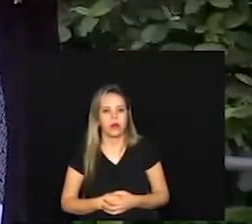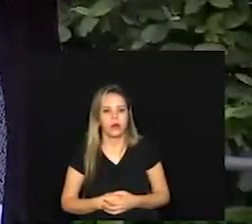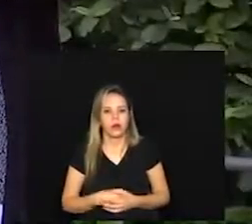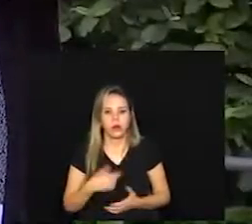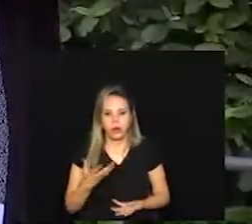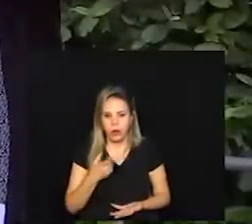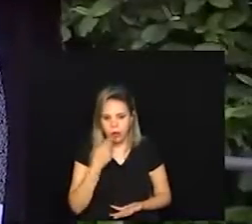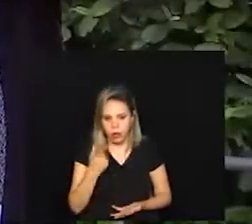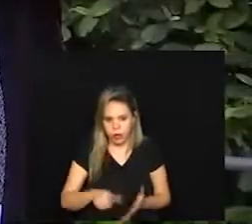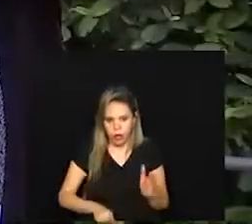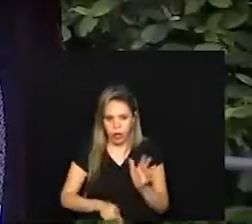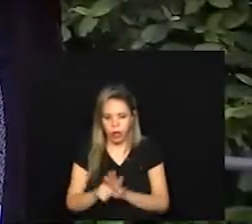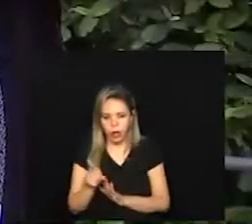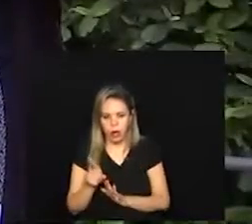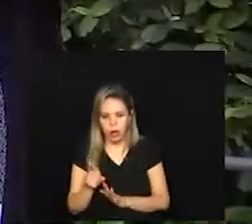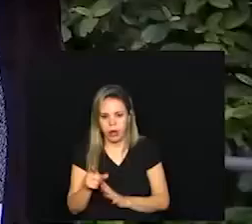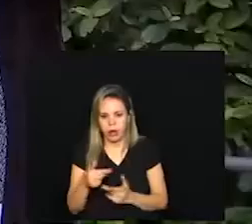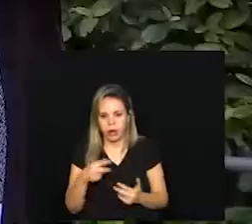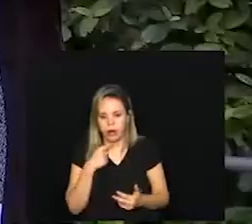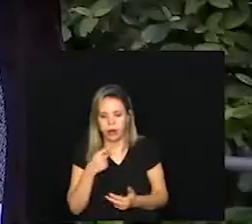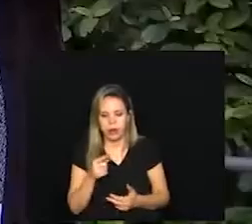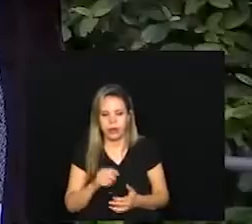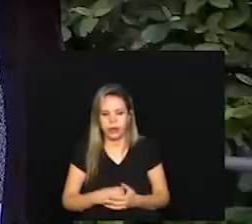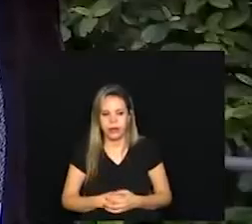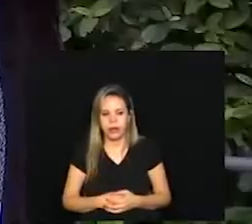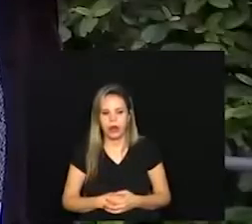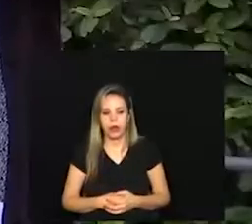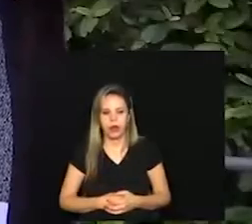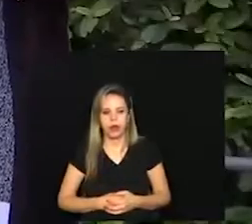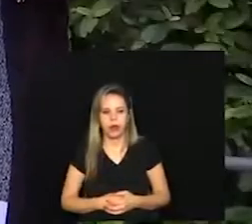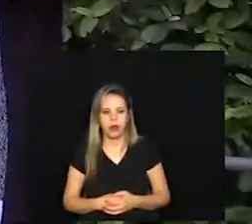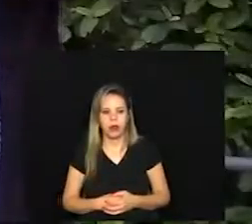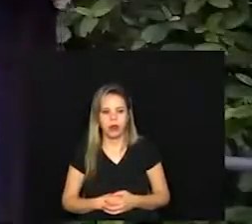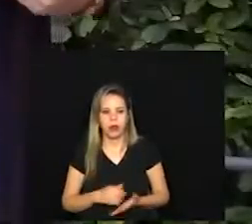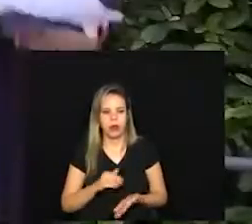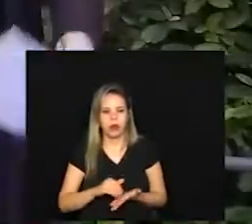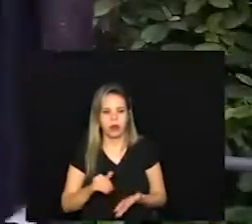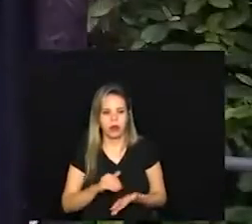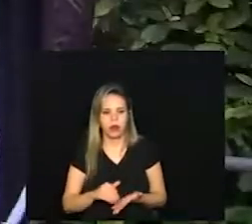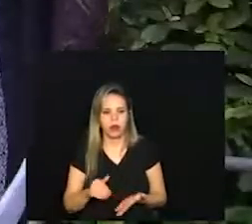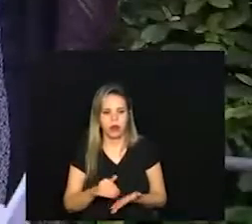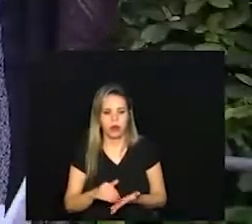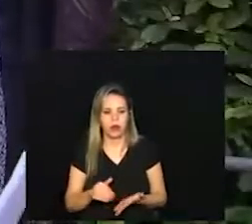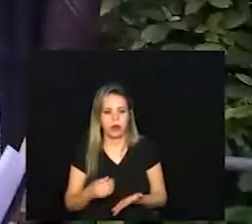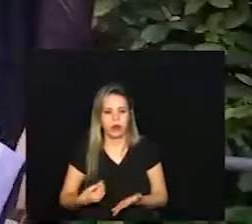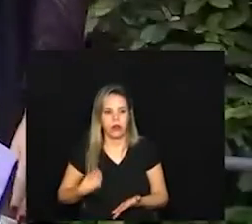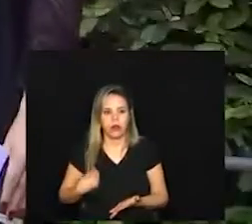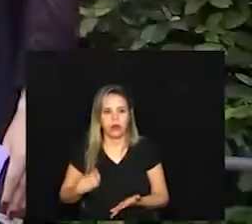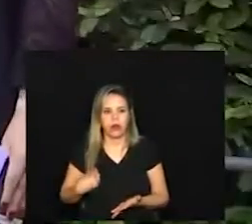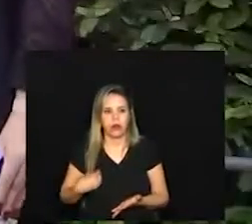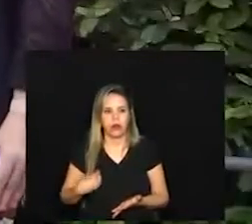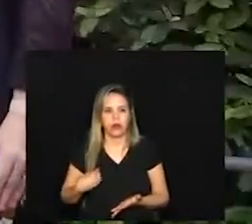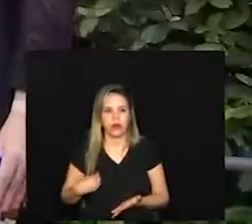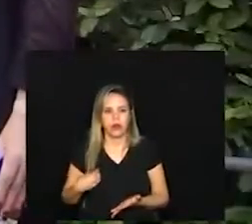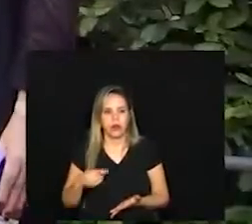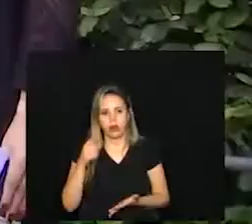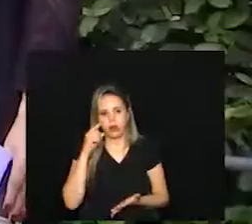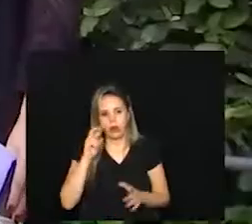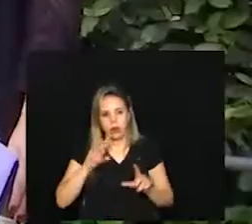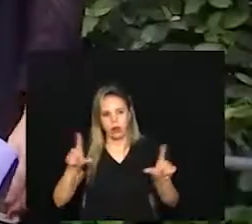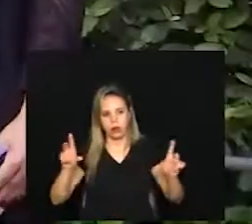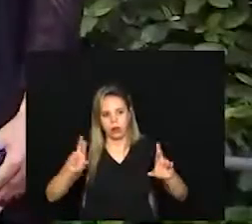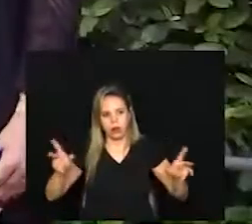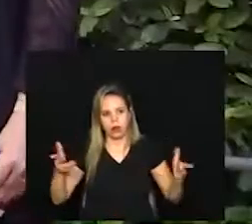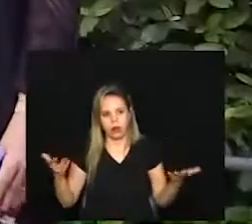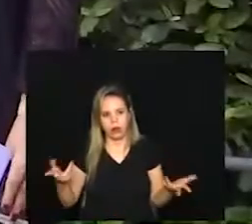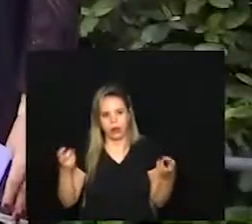quer repetir a pergunta? Tem mais alguma colocação aqui para a secretária conosco ao vivo? Agora, como você